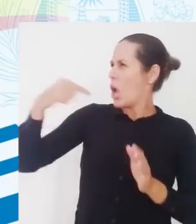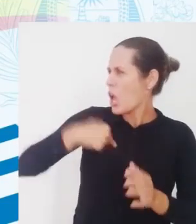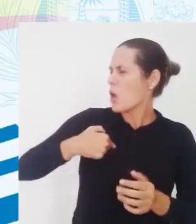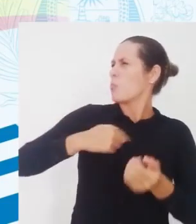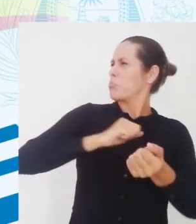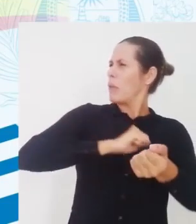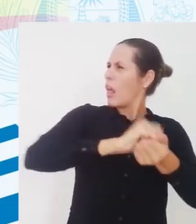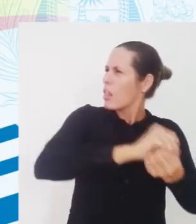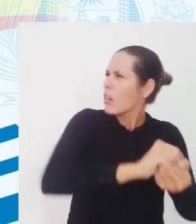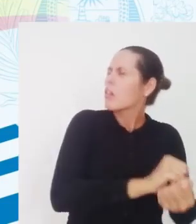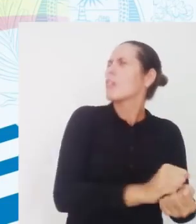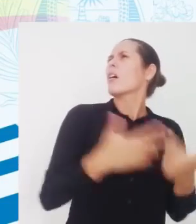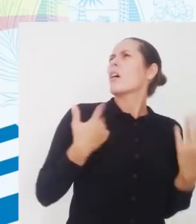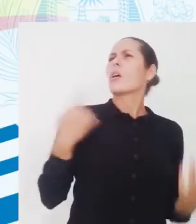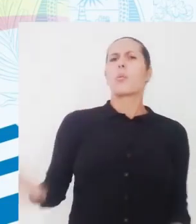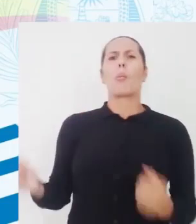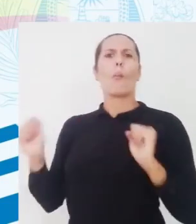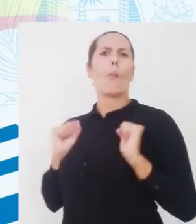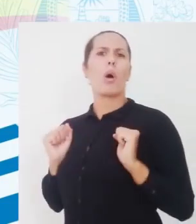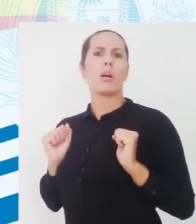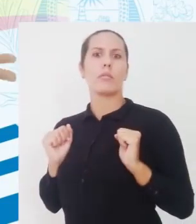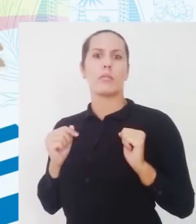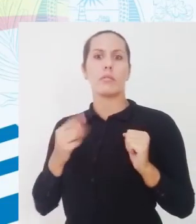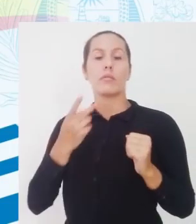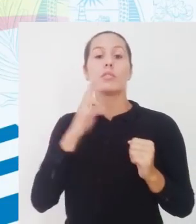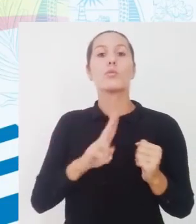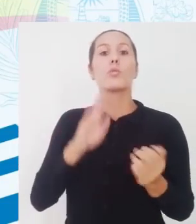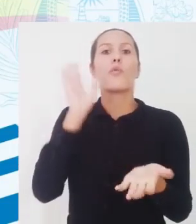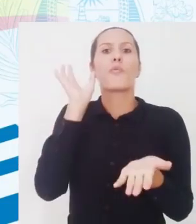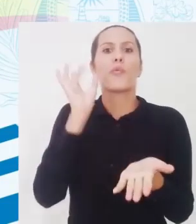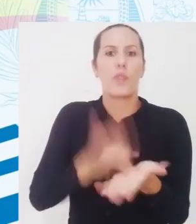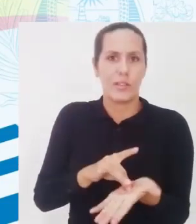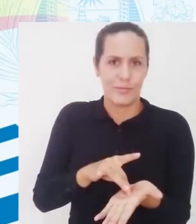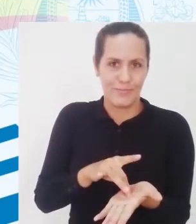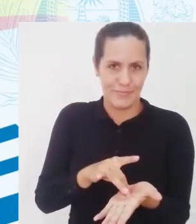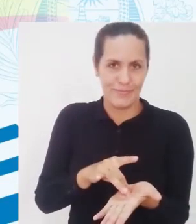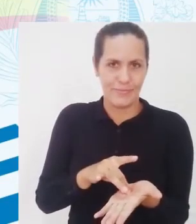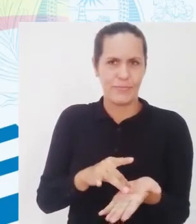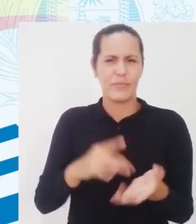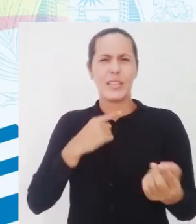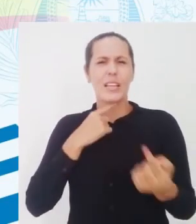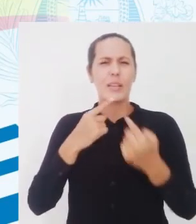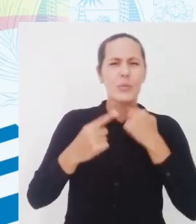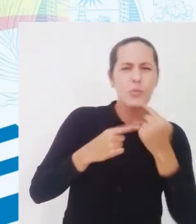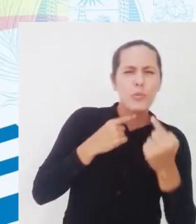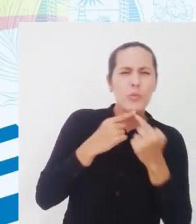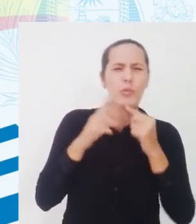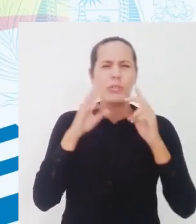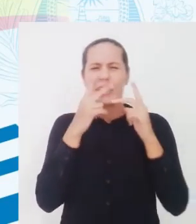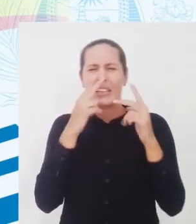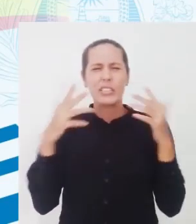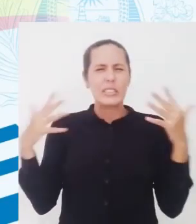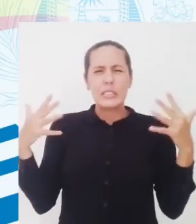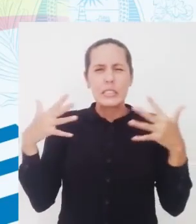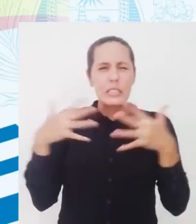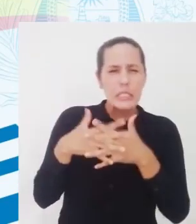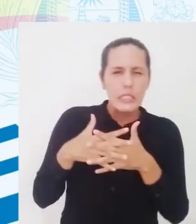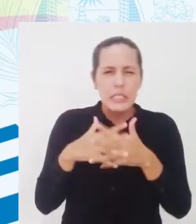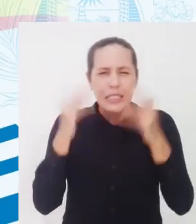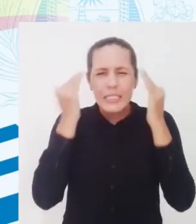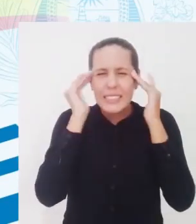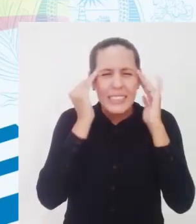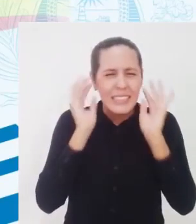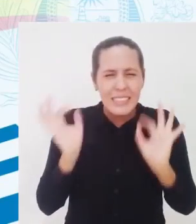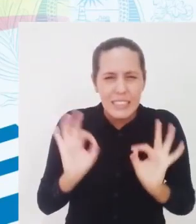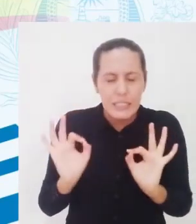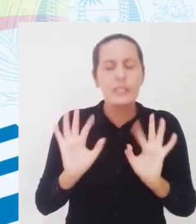disso daí, você vai usar de alguns argumentos. Por exemplo, você vai dizer, mas mãe, ontem quando você chegou, eu